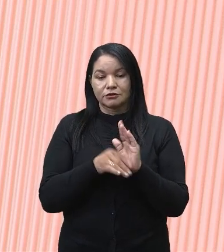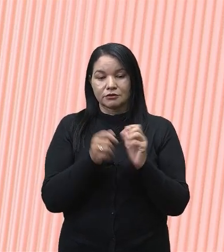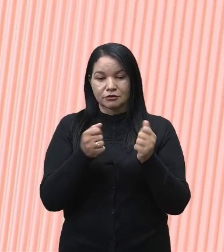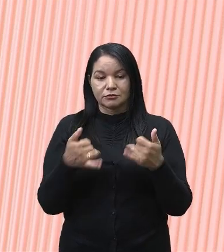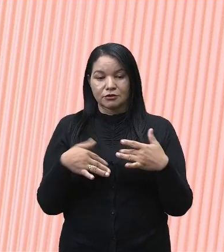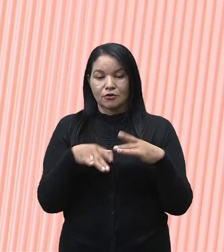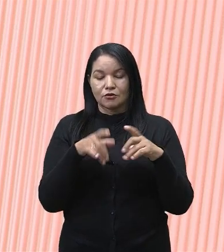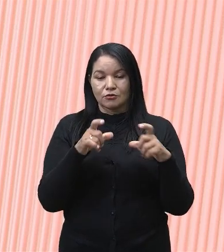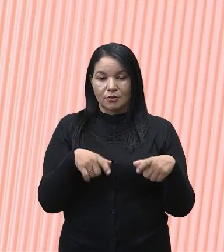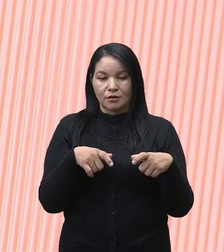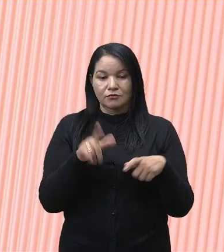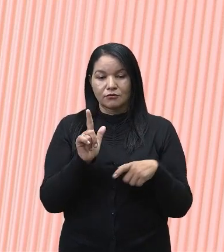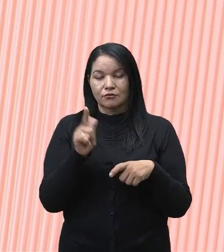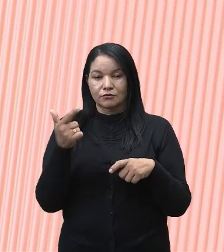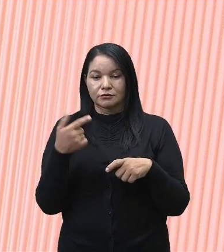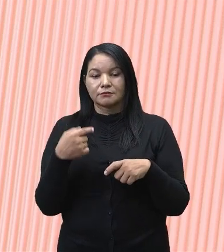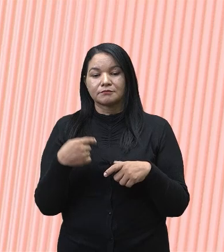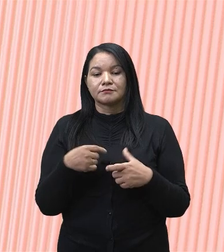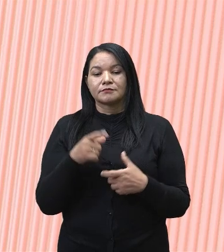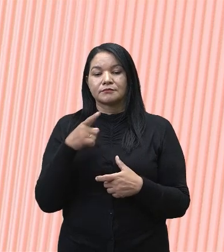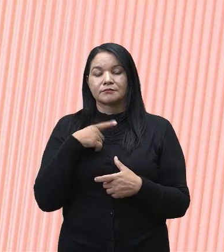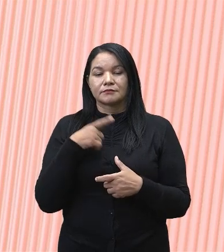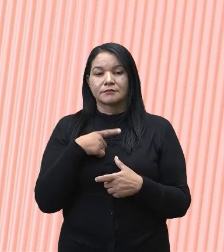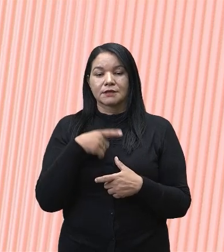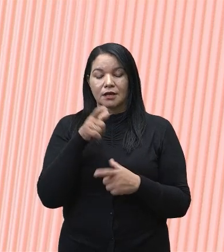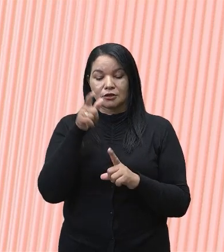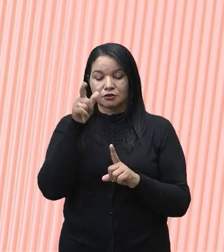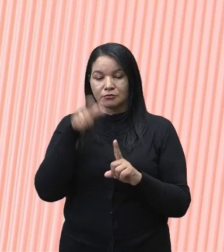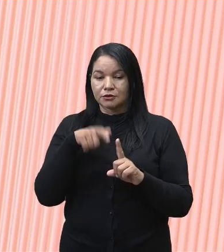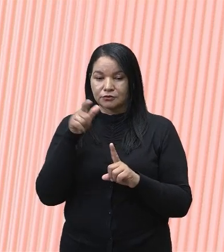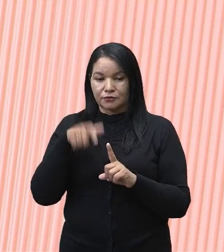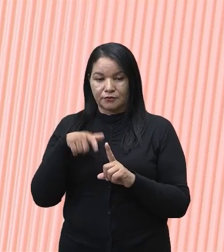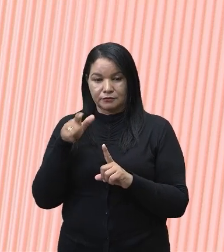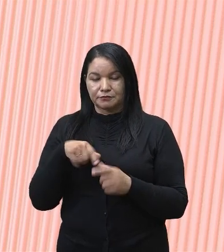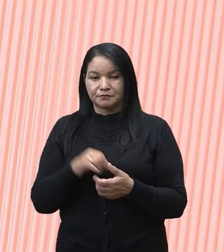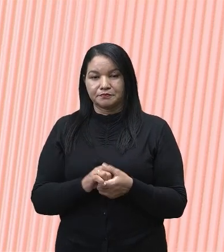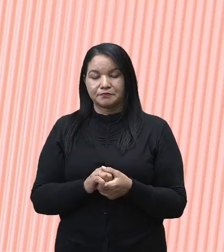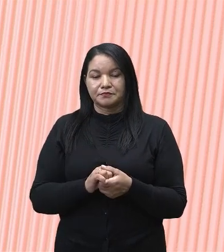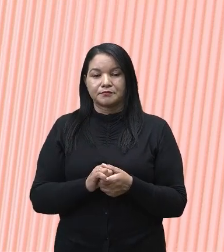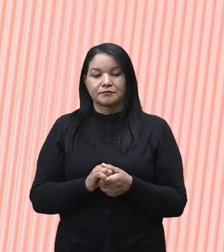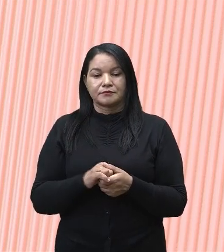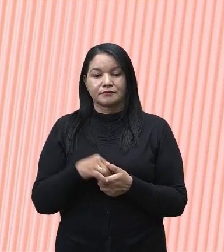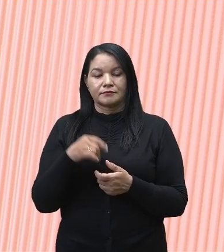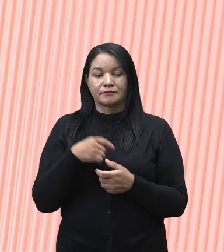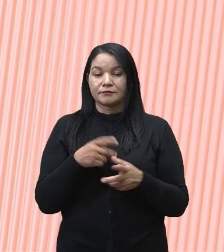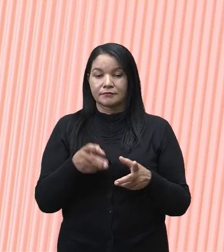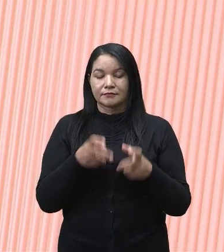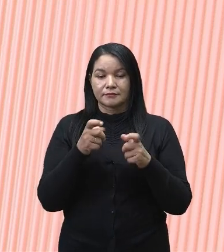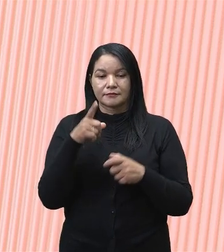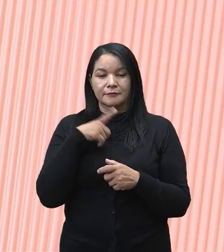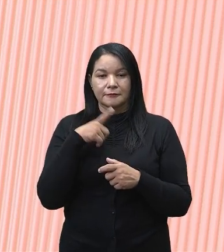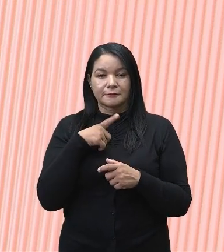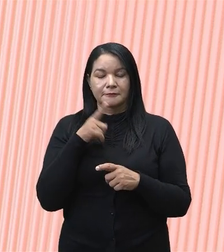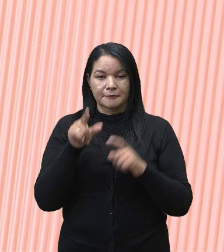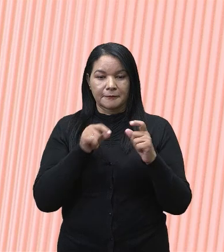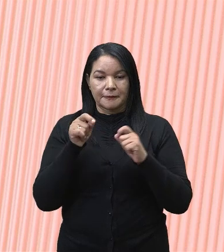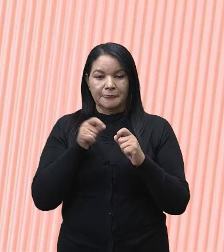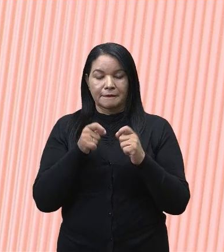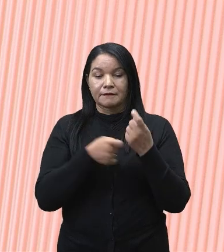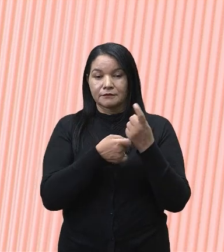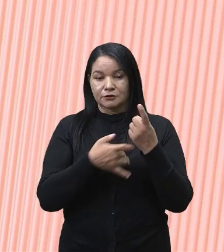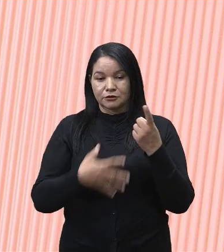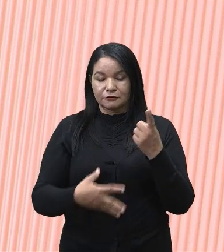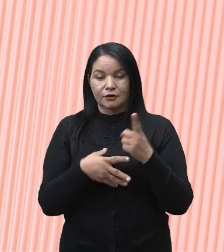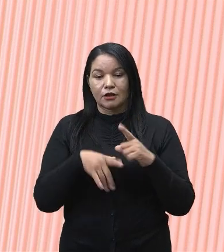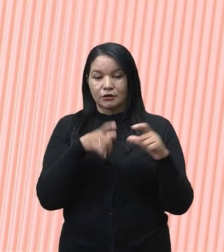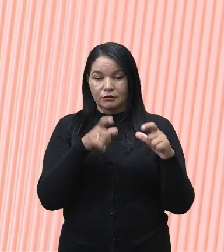vou ter las personas. Então, percebam que eu tenho como descrever